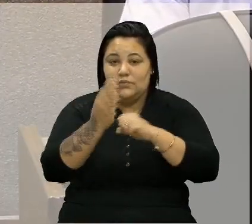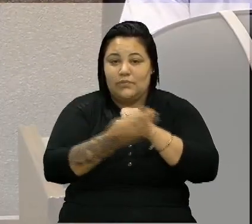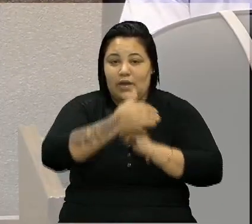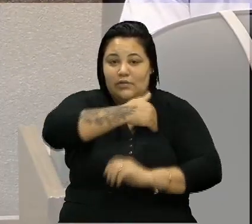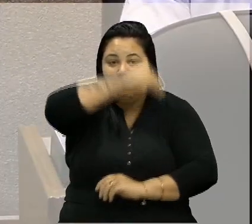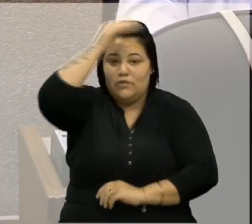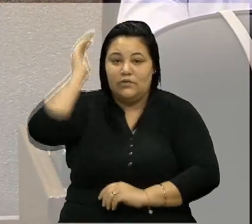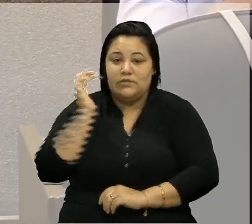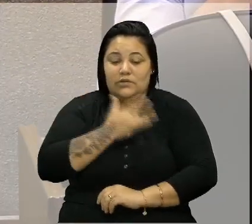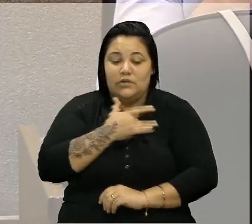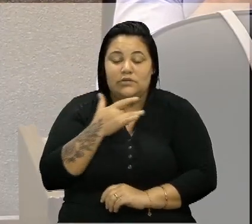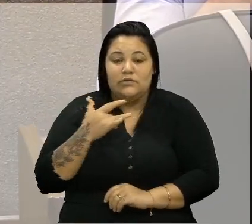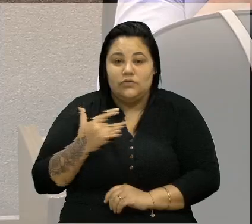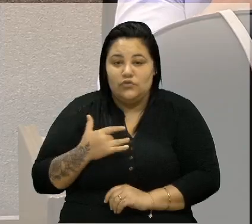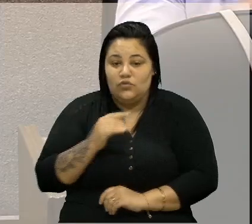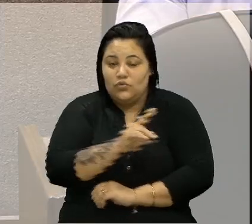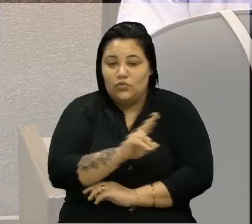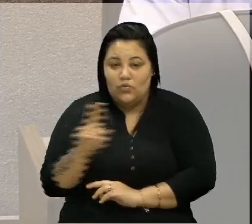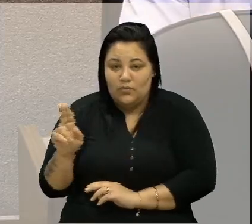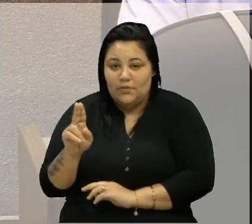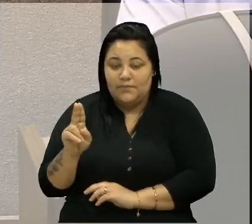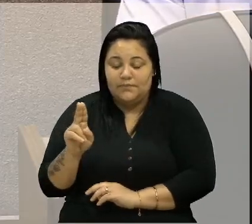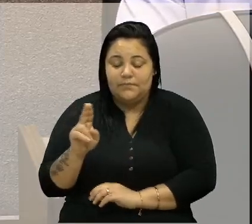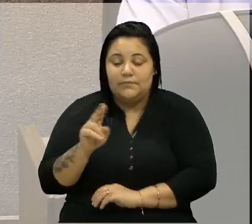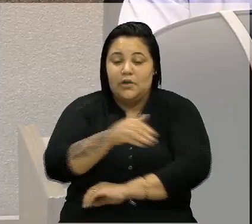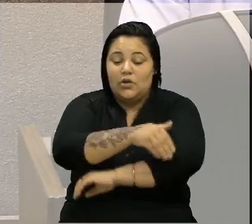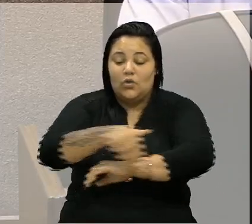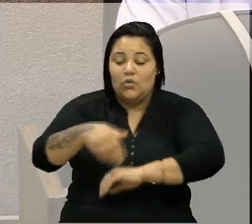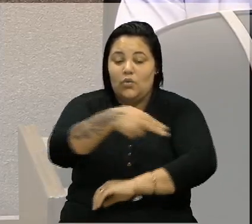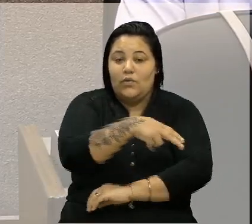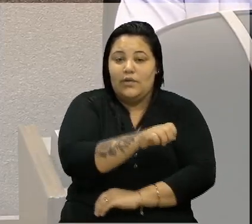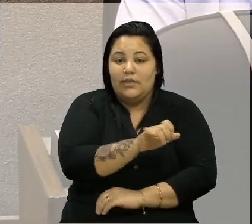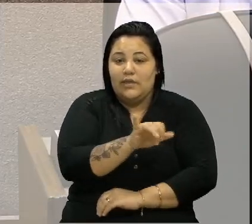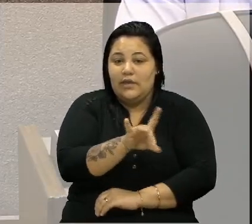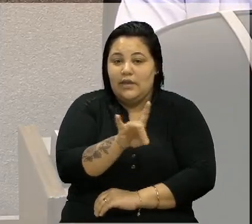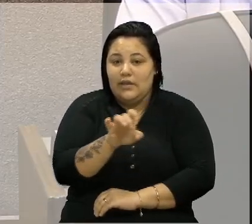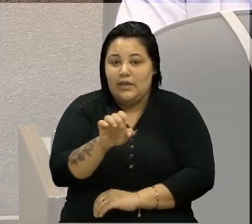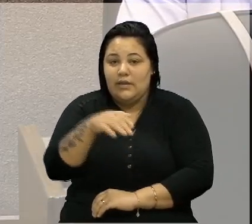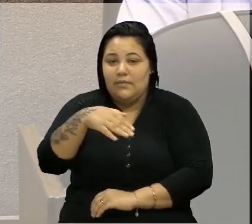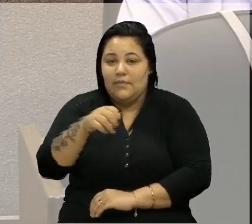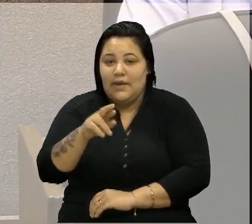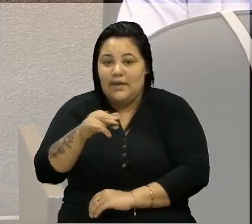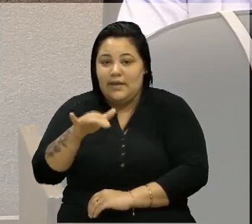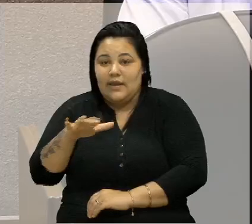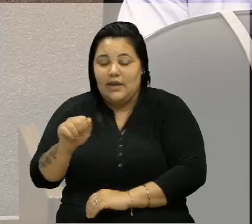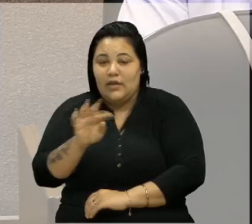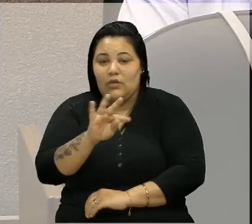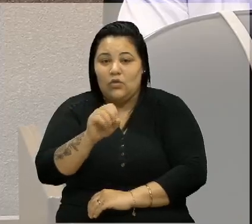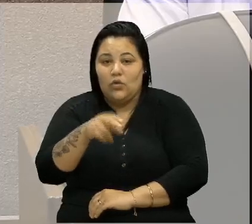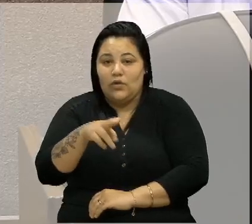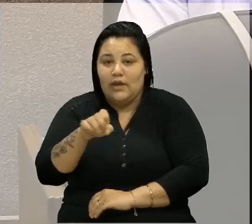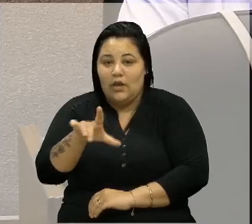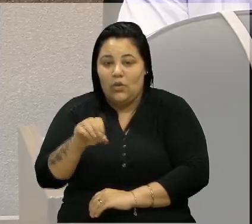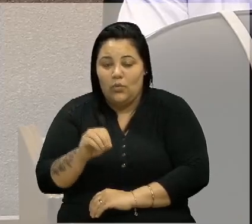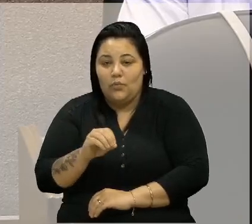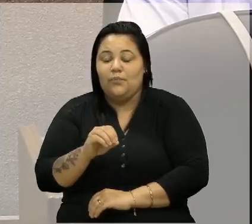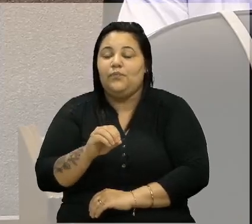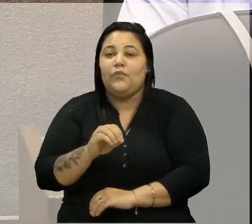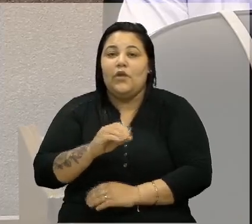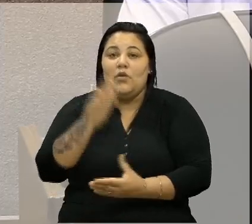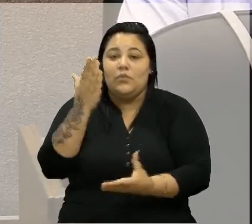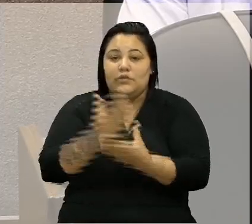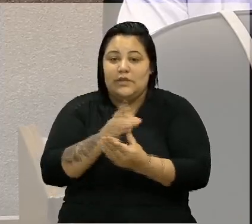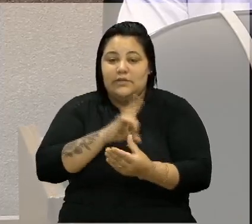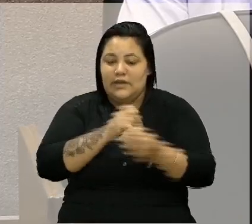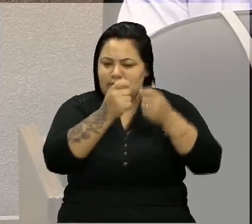Nossa Senhora da Saúde com o nome de Rua Neide Maria Tonello Mutterle. O processo vem instruído com